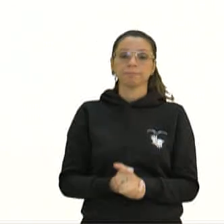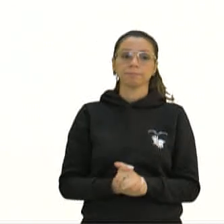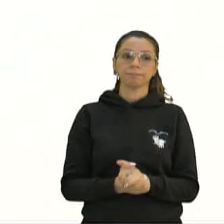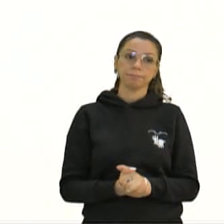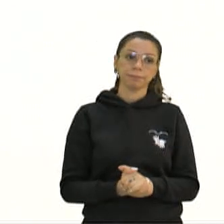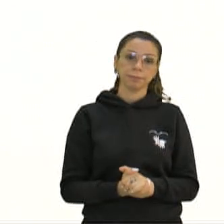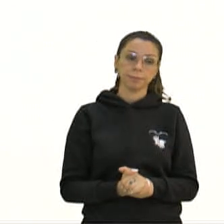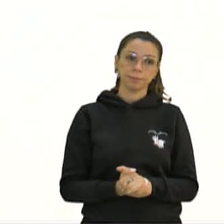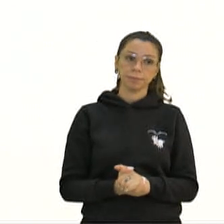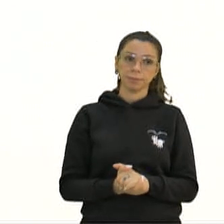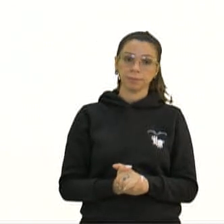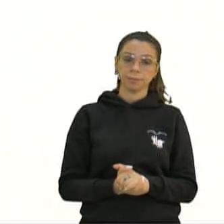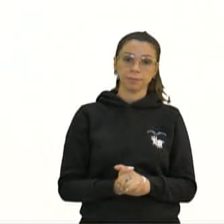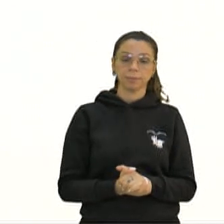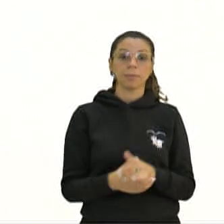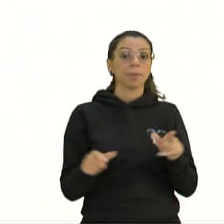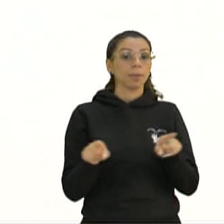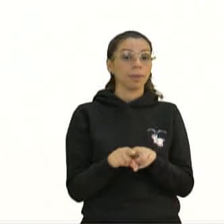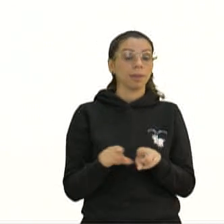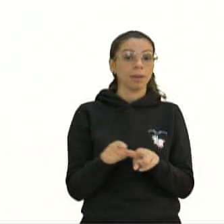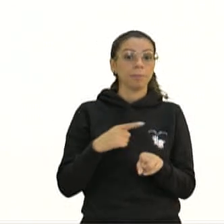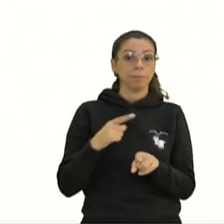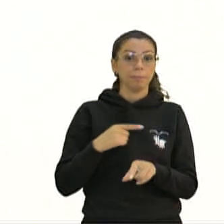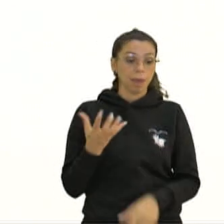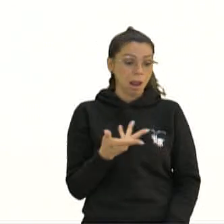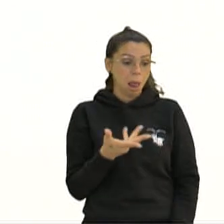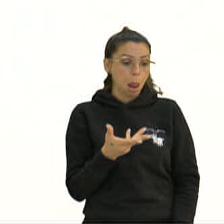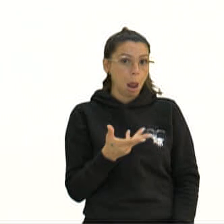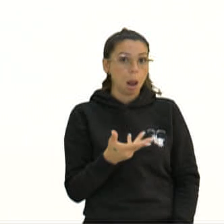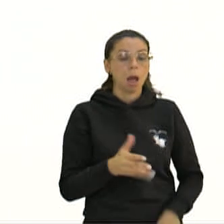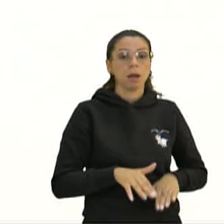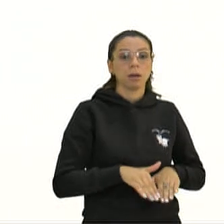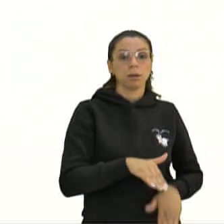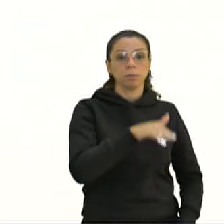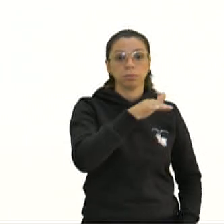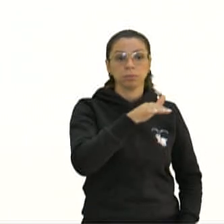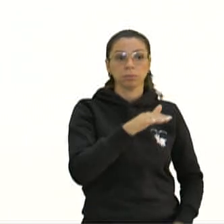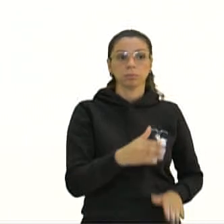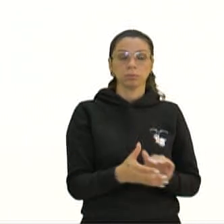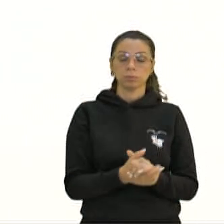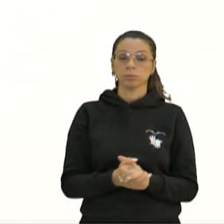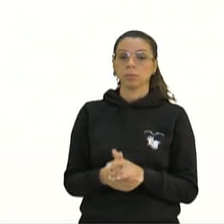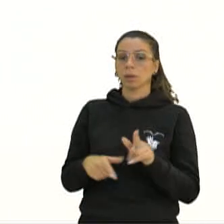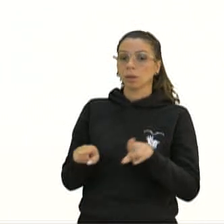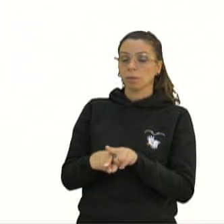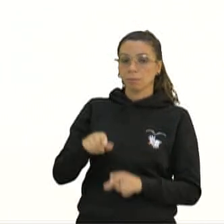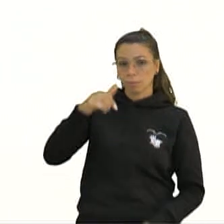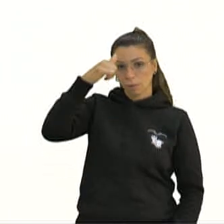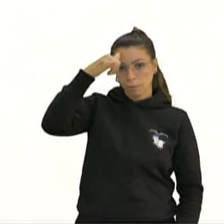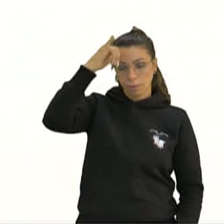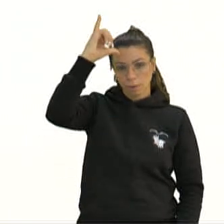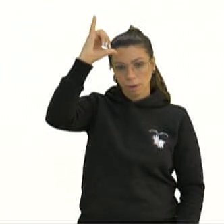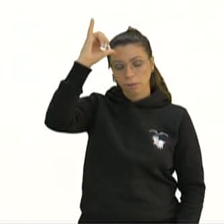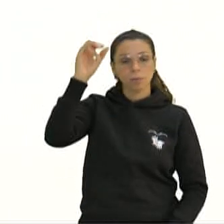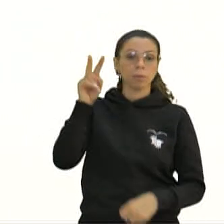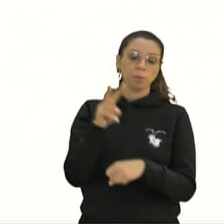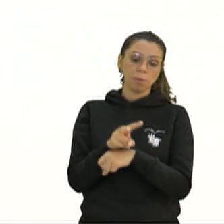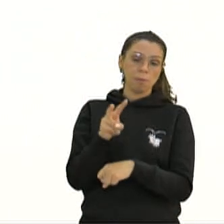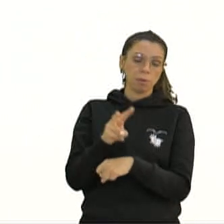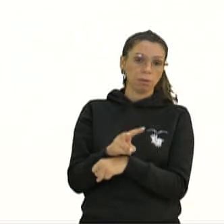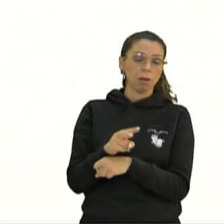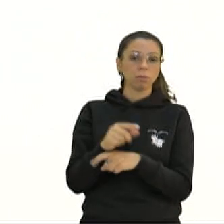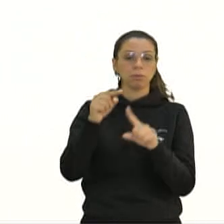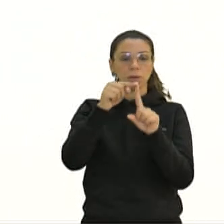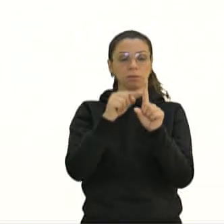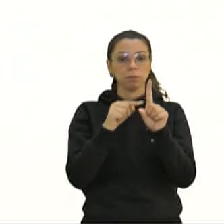necessário. Acelera também o seu crescimento, né? E aqui nós temos o gado ali também criado nesse tipo